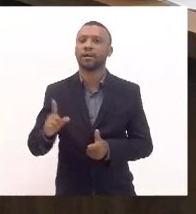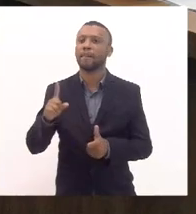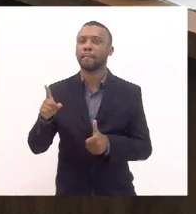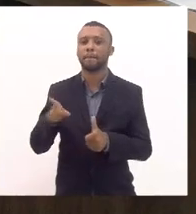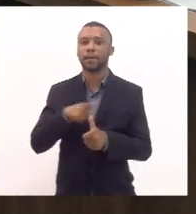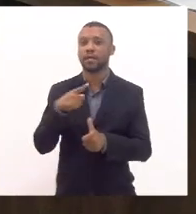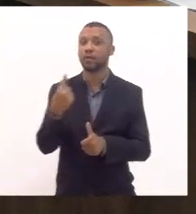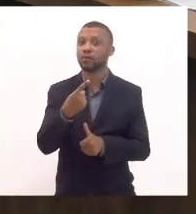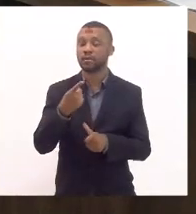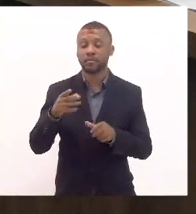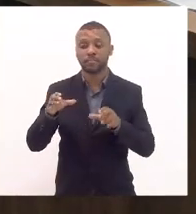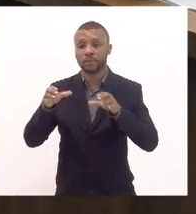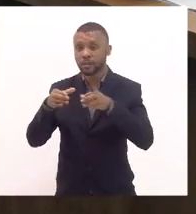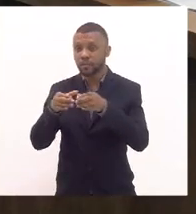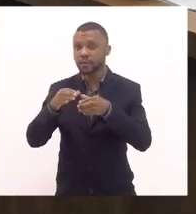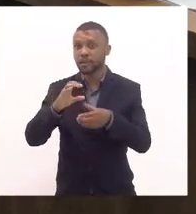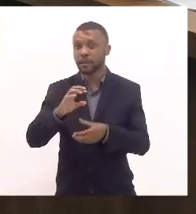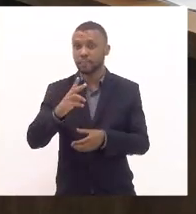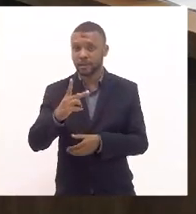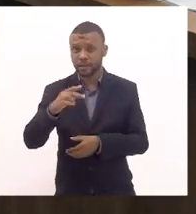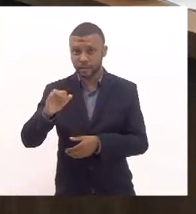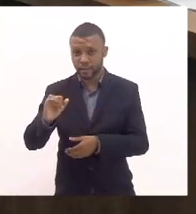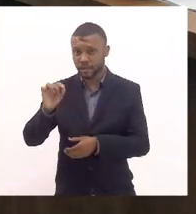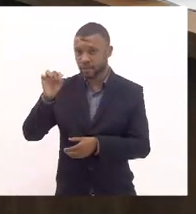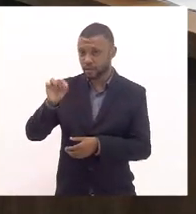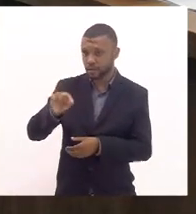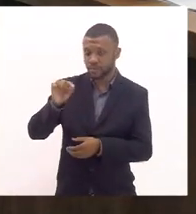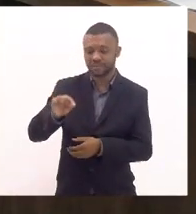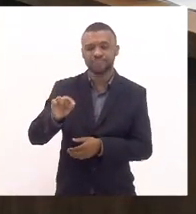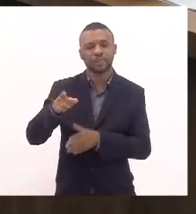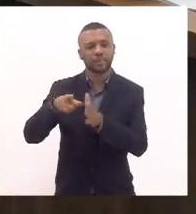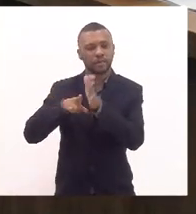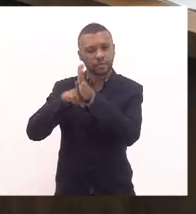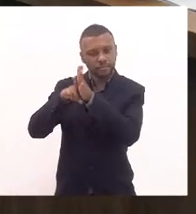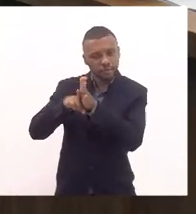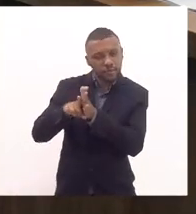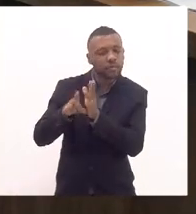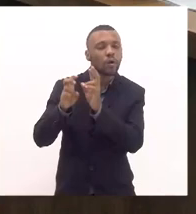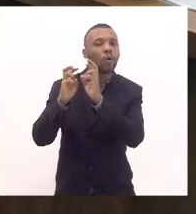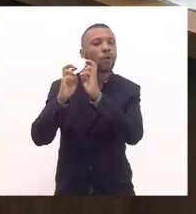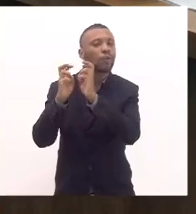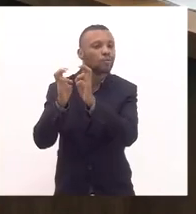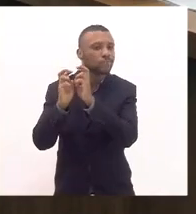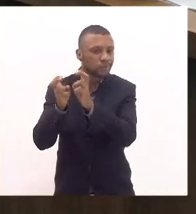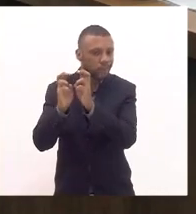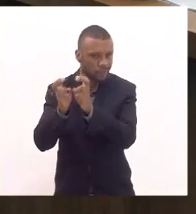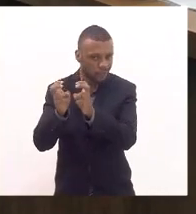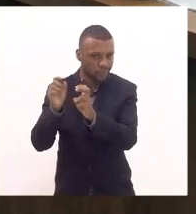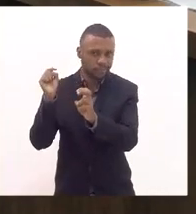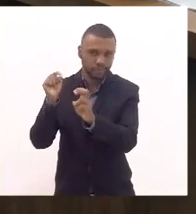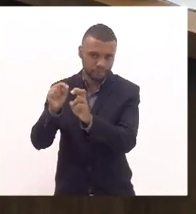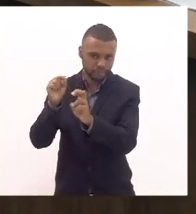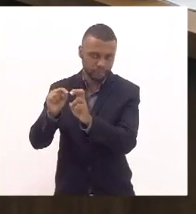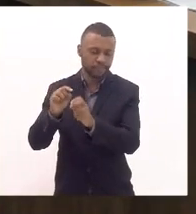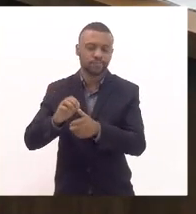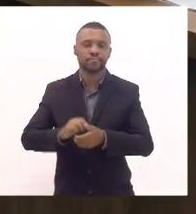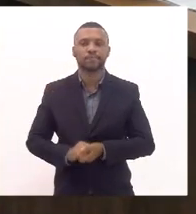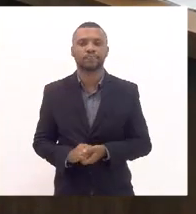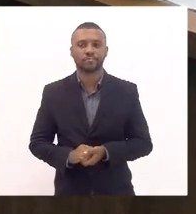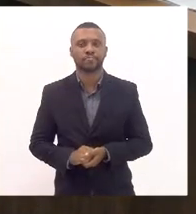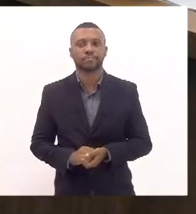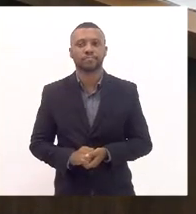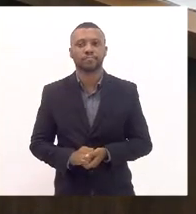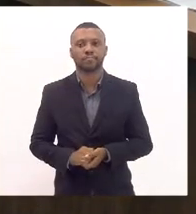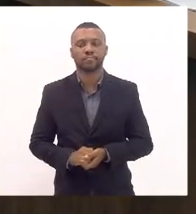nós estamos na CPI da dos três na CPI dos 31